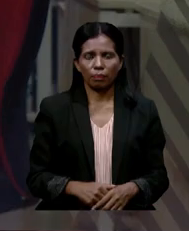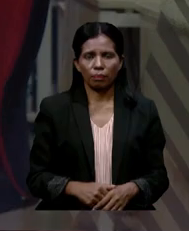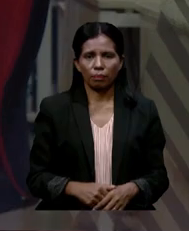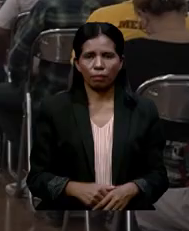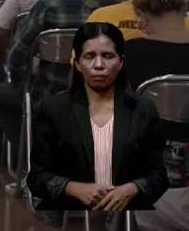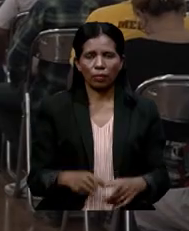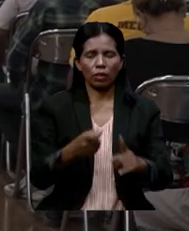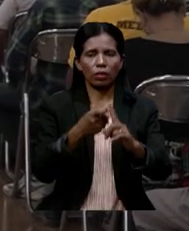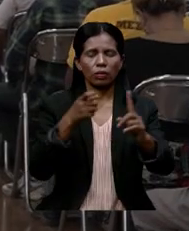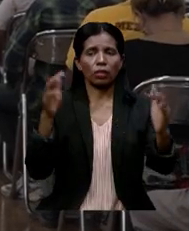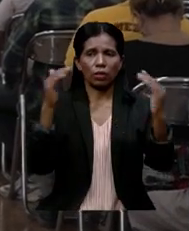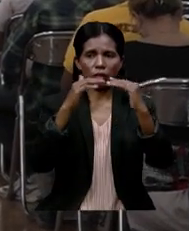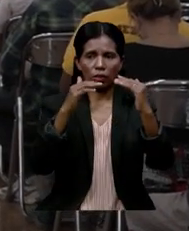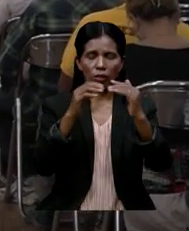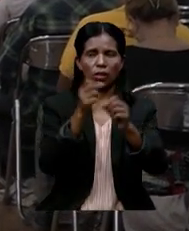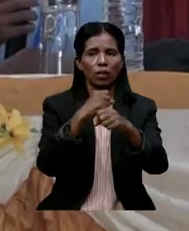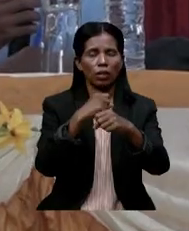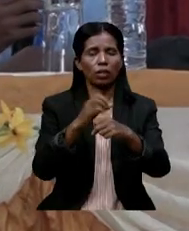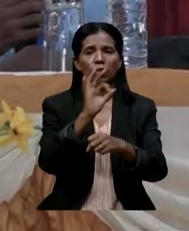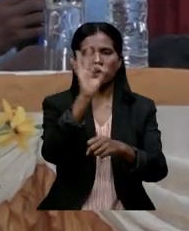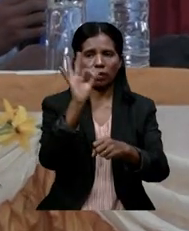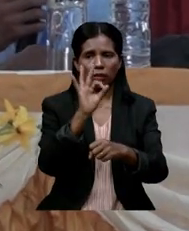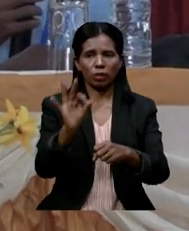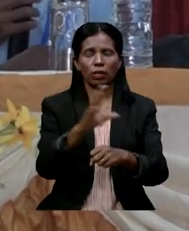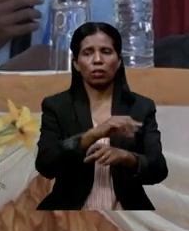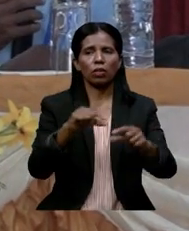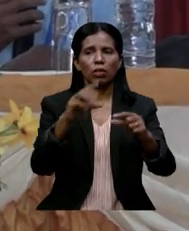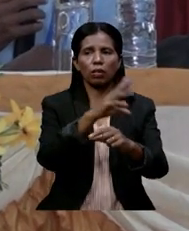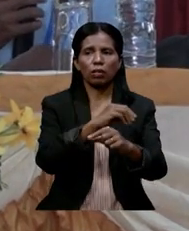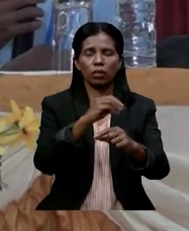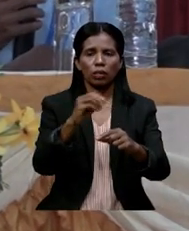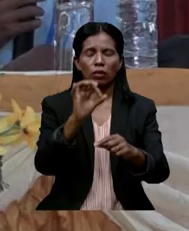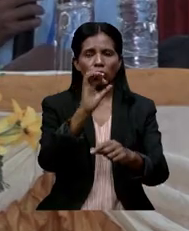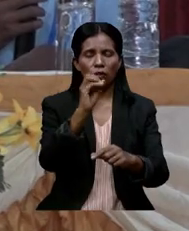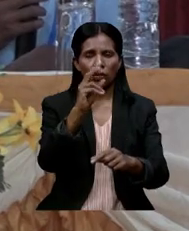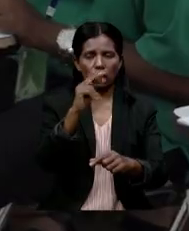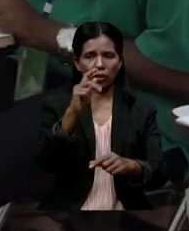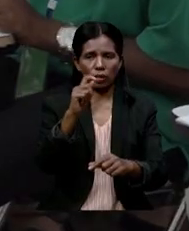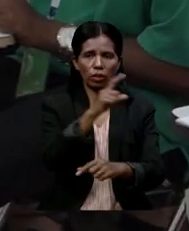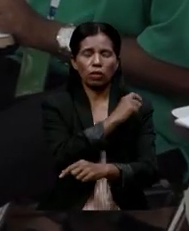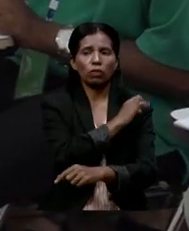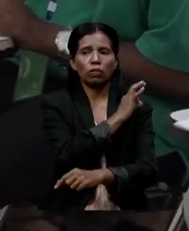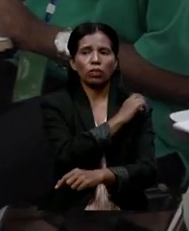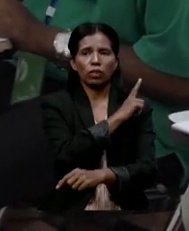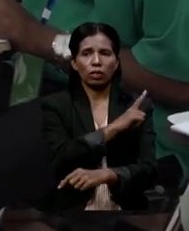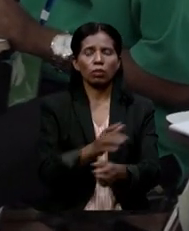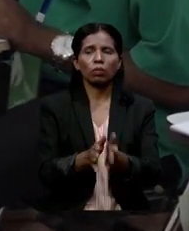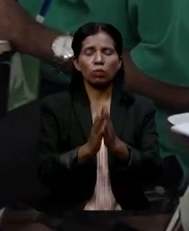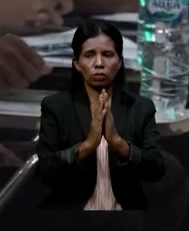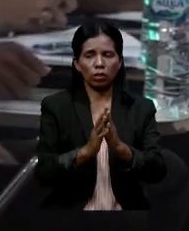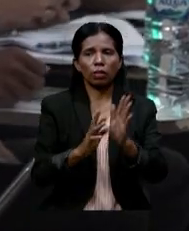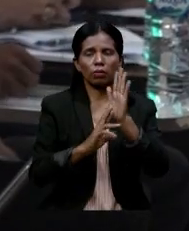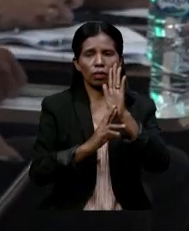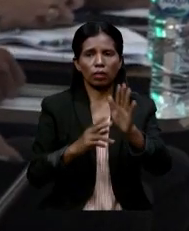Li husi conferência em imprensa nebe halau ia sexta ne forum organização non governamental Timor-Leste kafontil husu representante povo ia parlamento